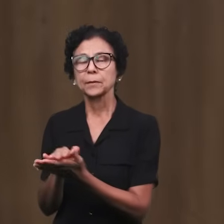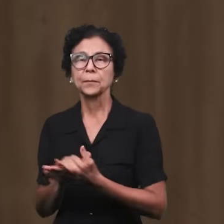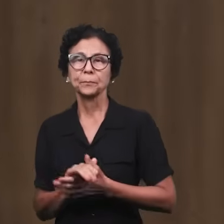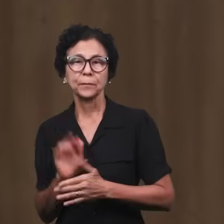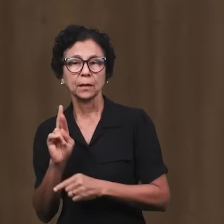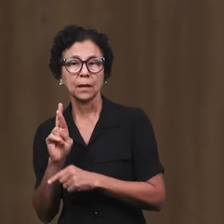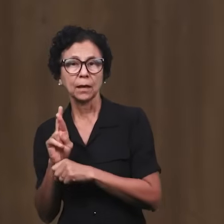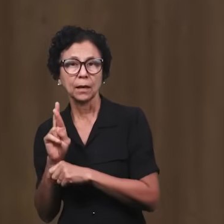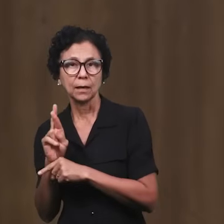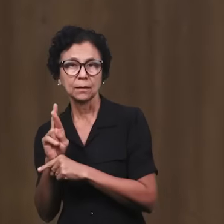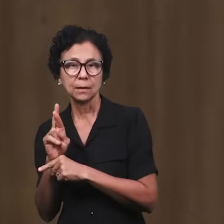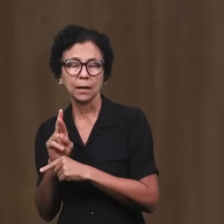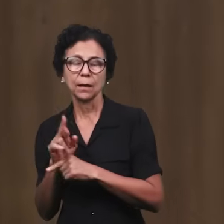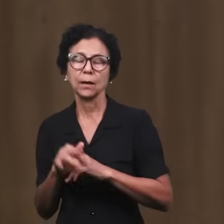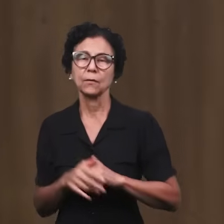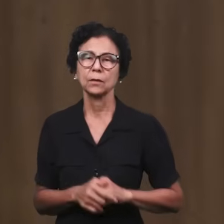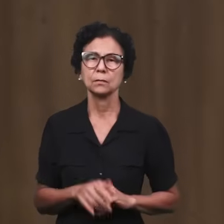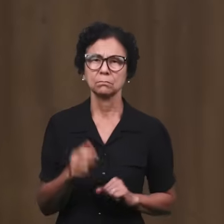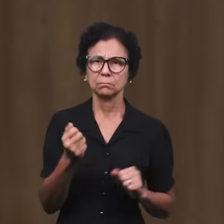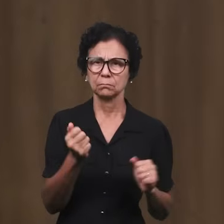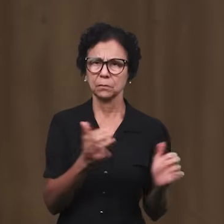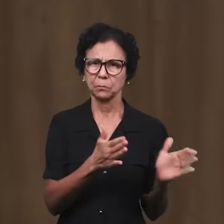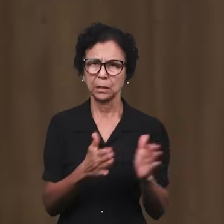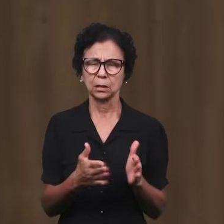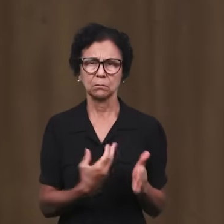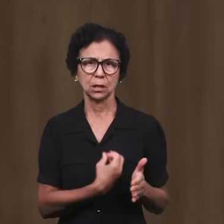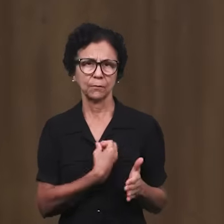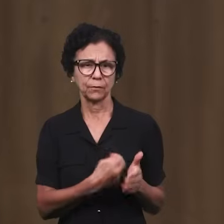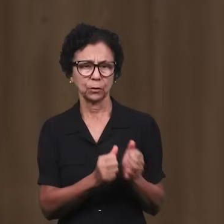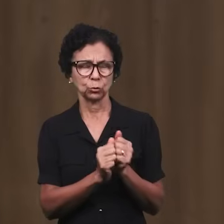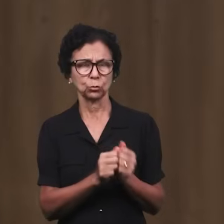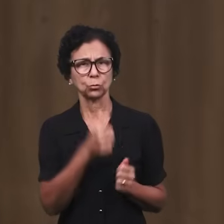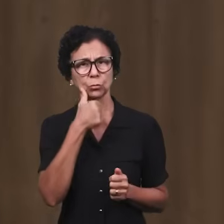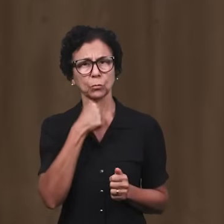parte, nesse período que você está na casa dos pais